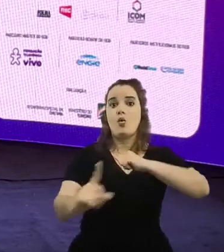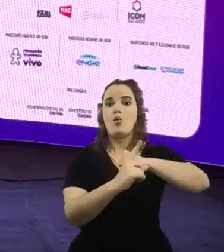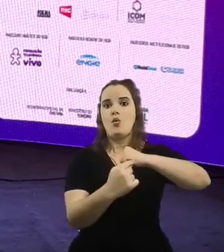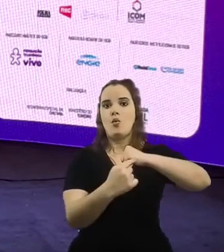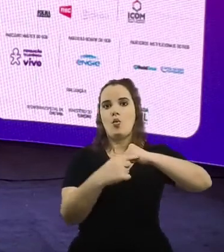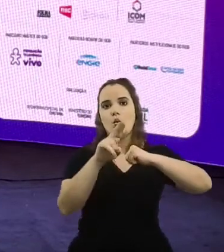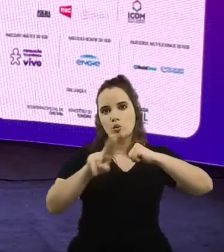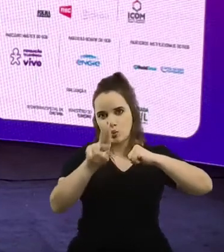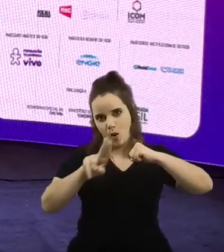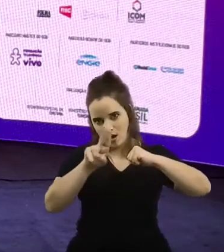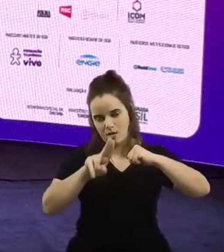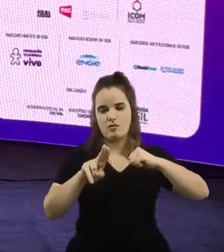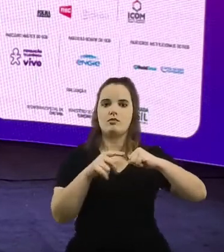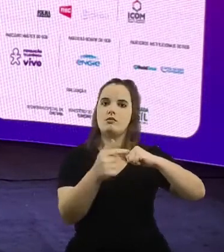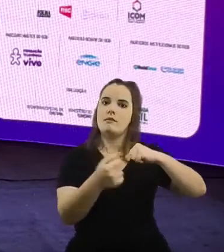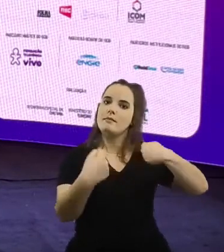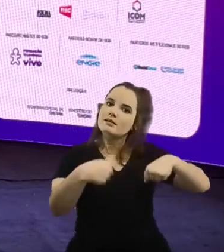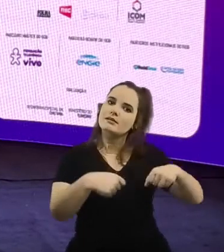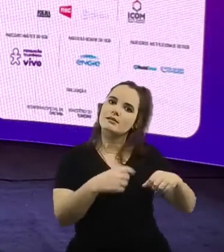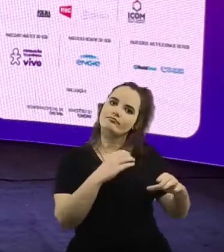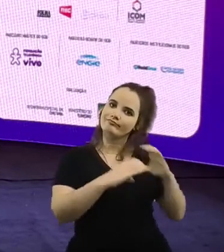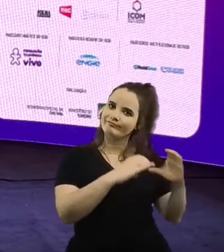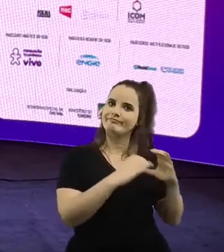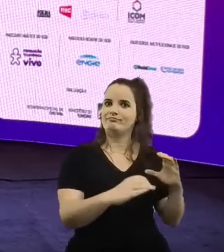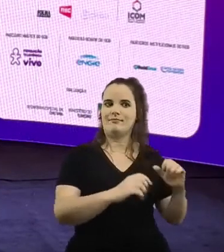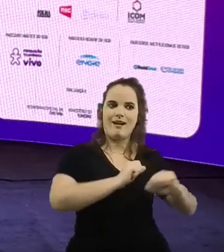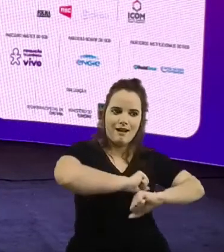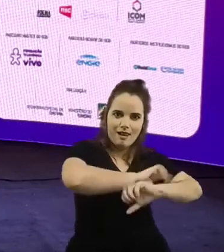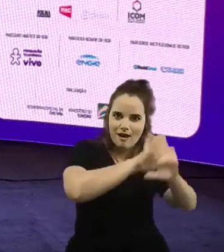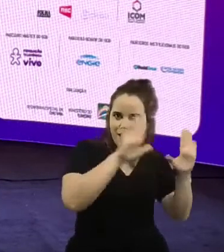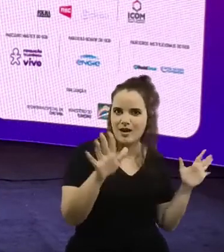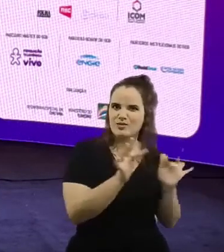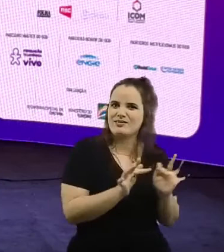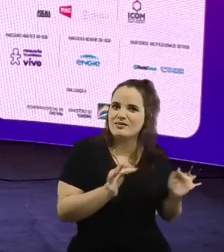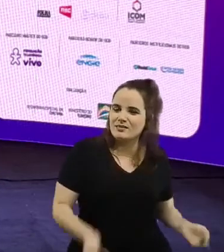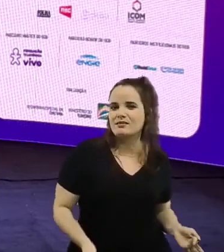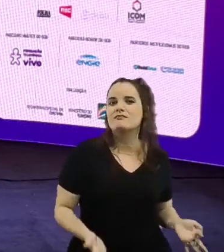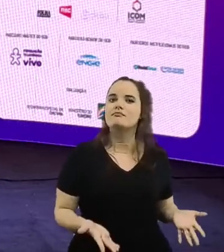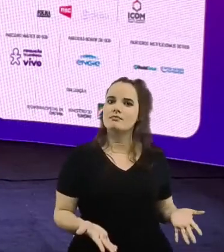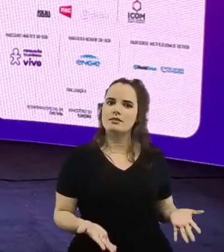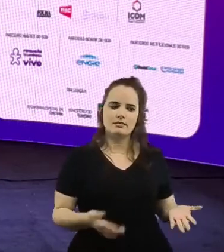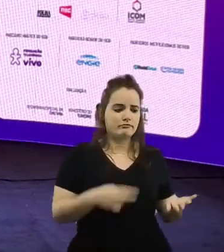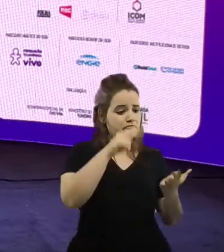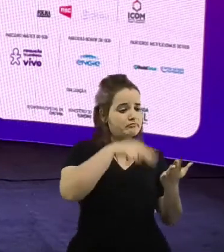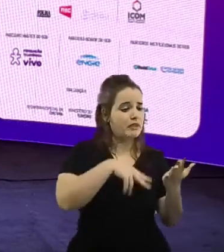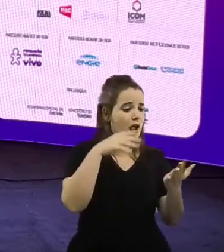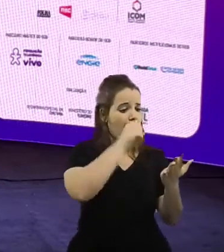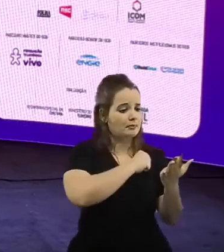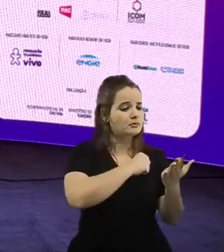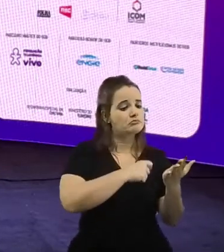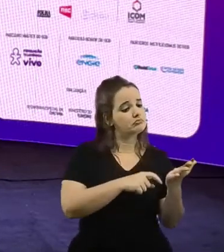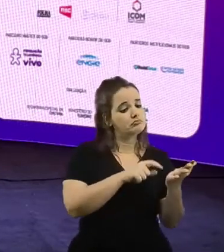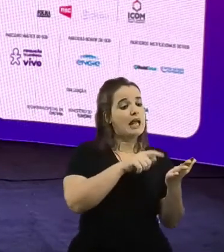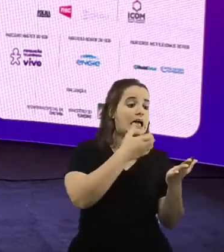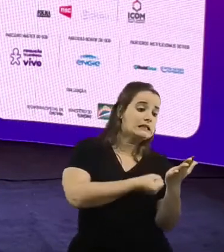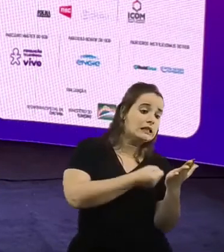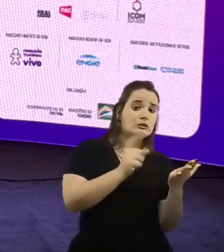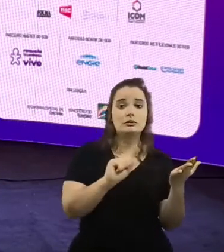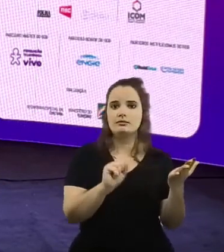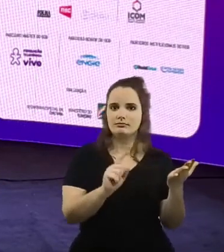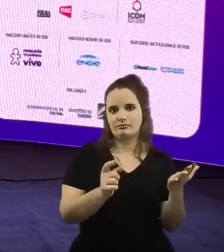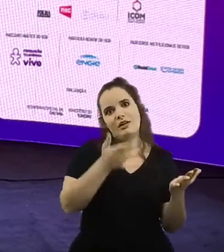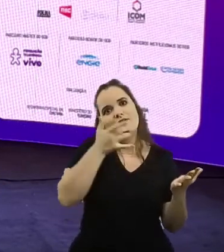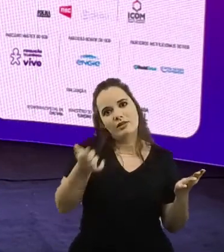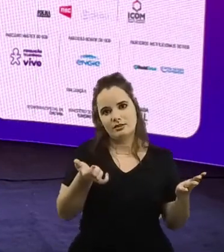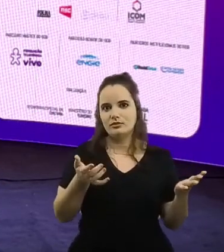ainda precisa ter mais clareza, mais simplicidade, uma coisa que você consiga entender rapidamente se aquilo vale a pena, né? Se você